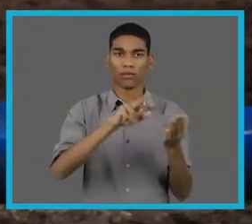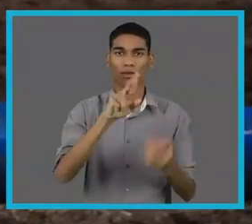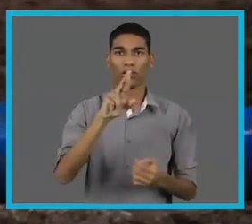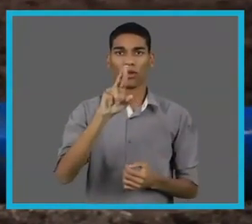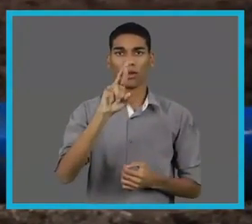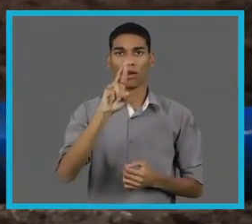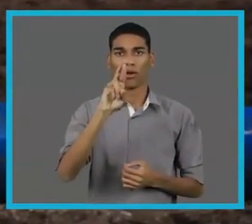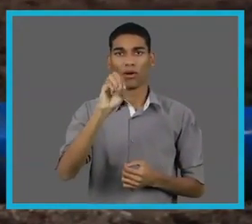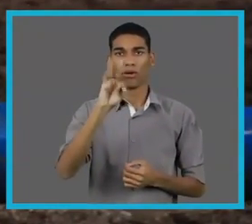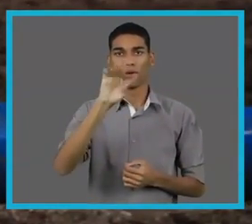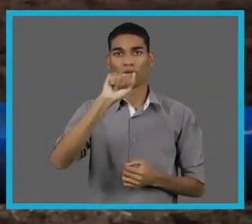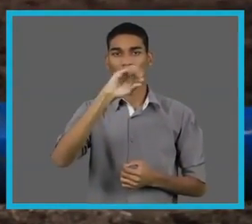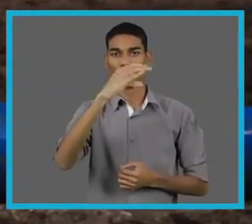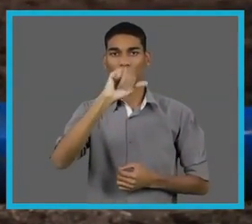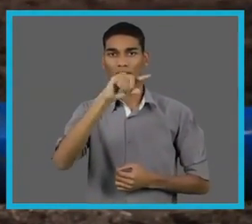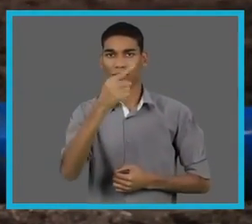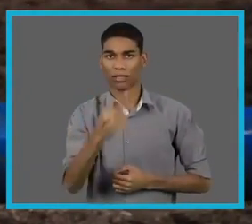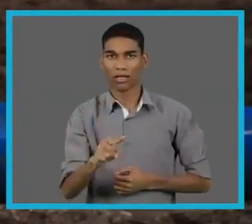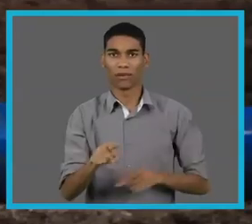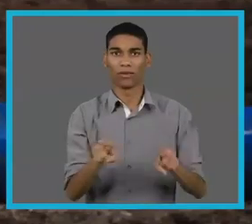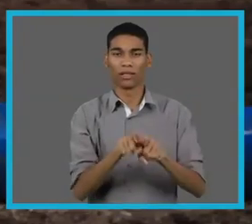manejo rotacionado,